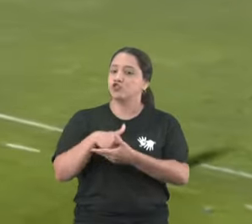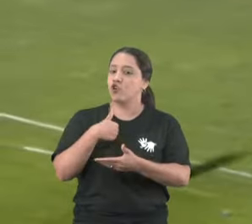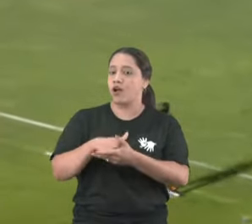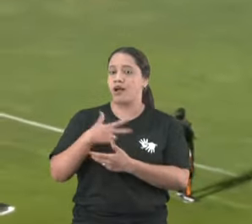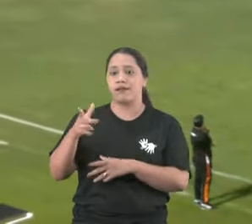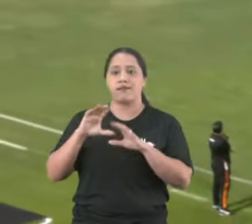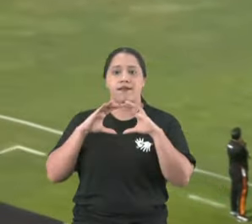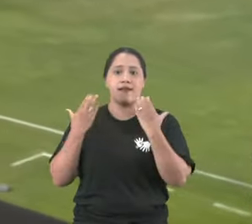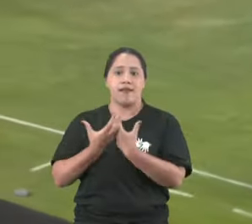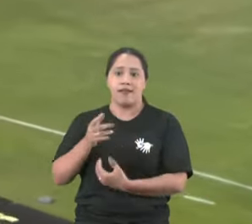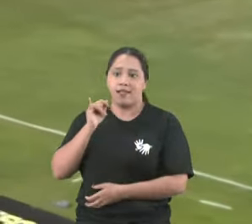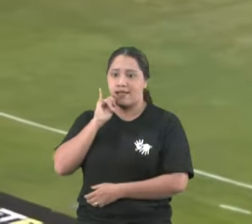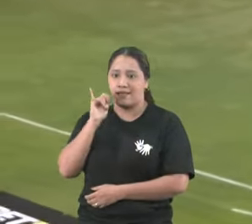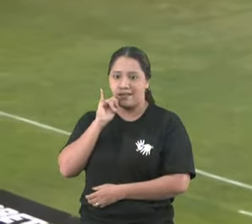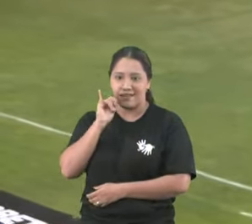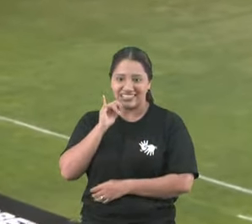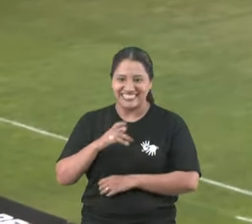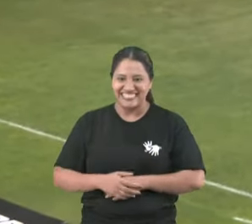em casa.